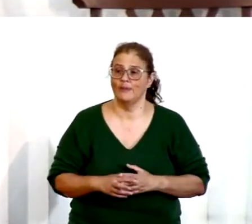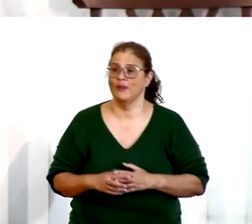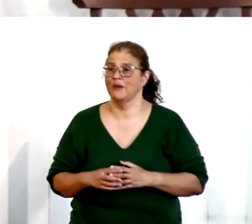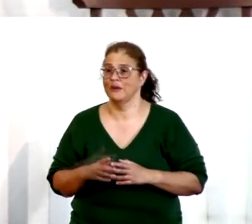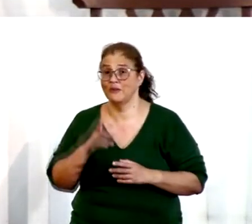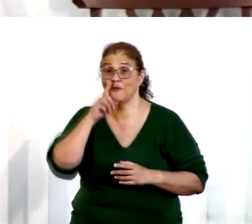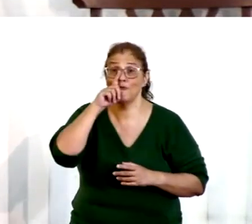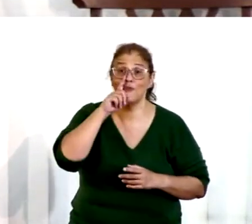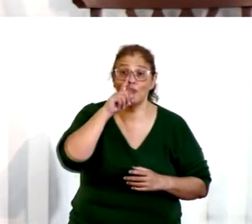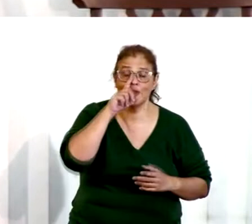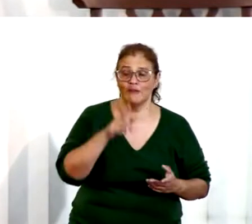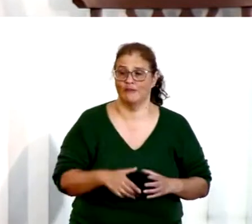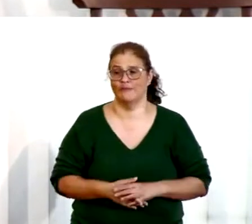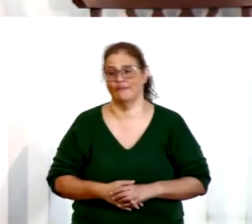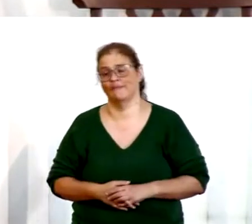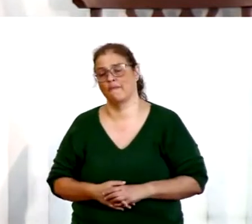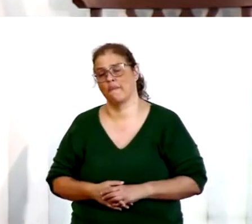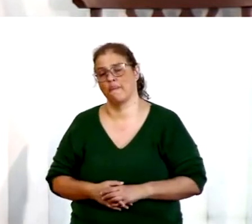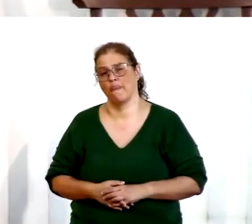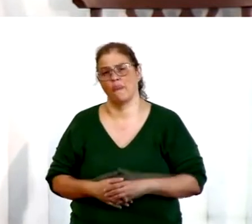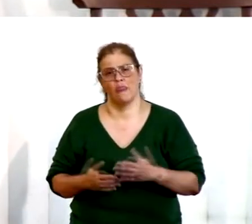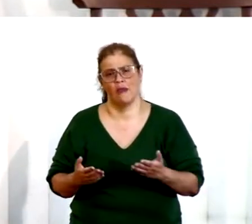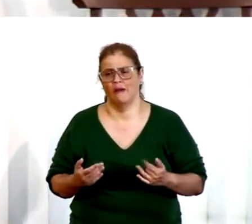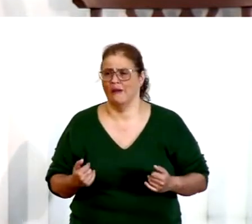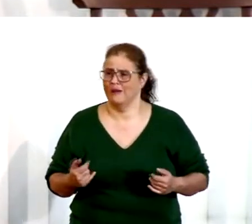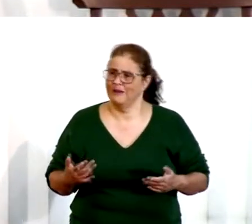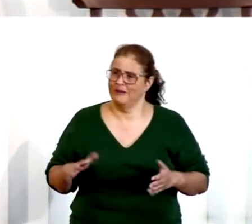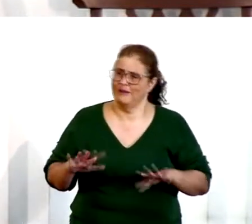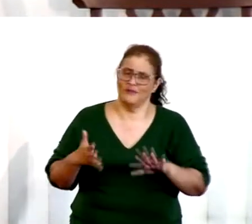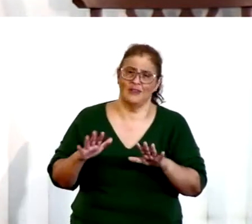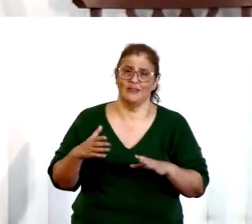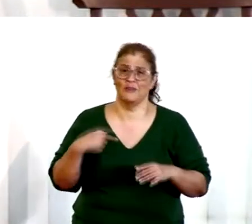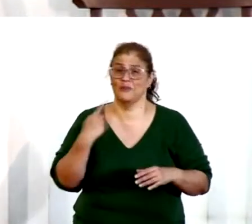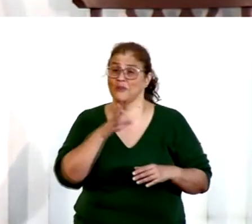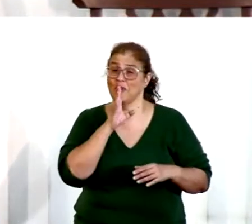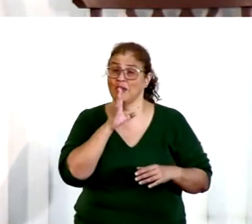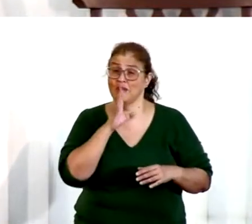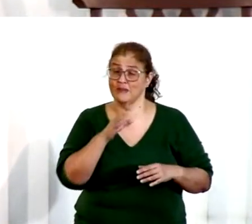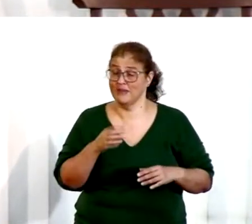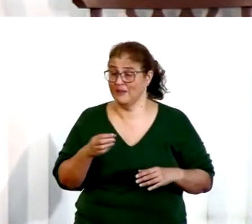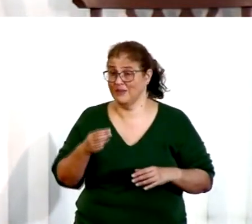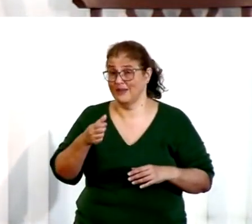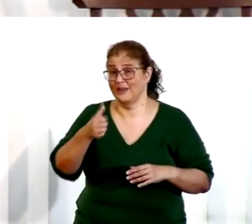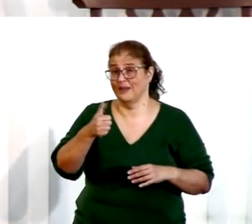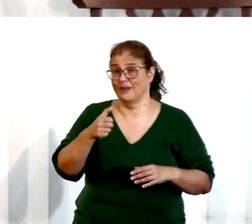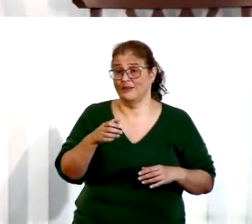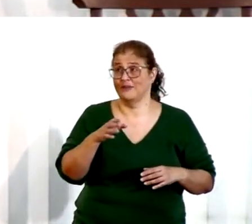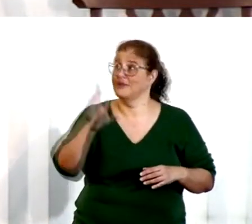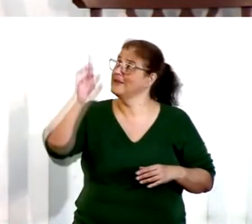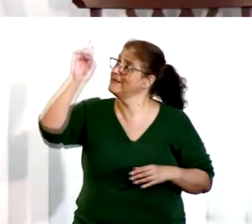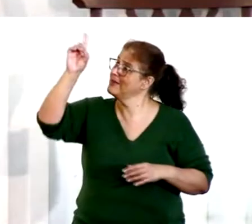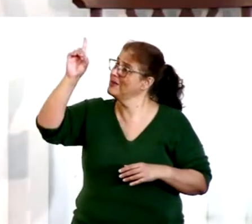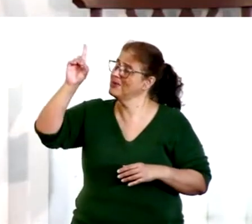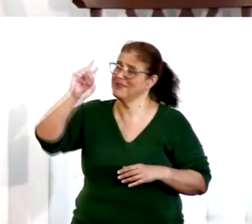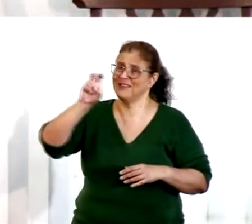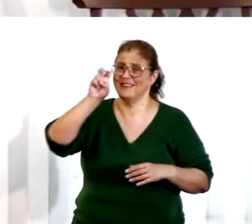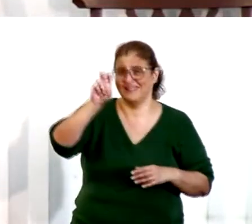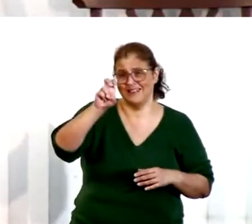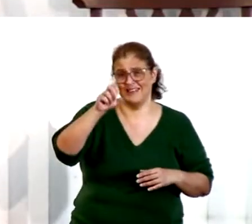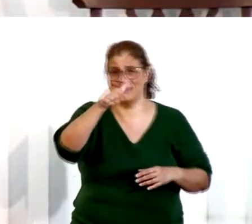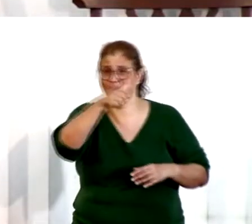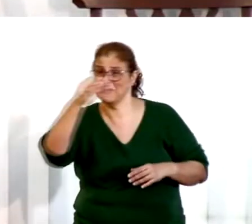Senhor há 10 anos. Irmãos, chega uma hora que depois de 5, 10 anos, não tem mais